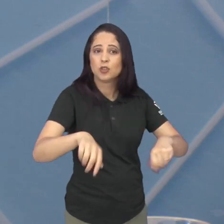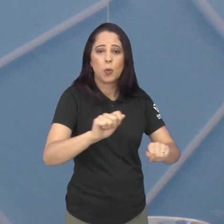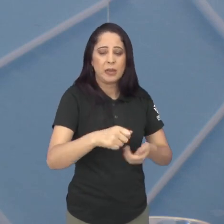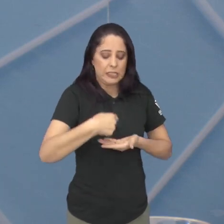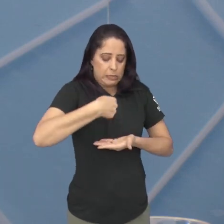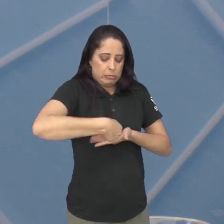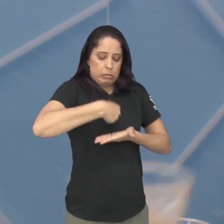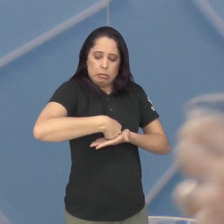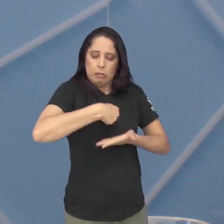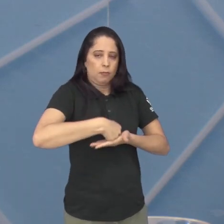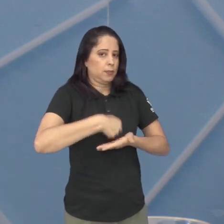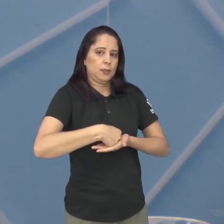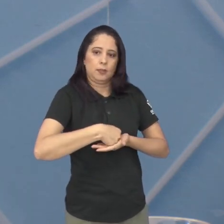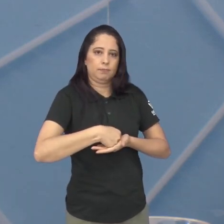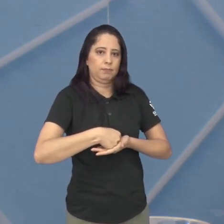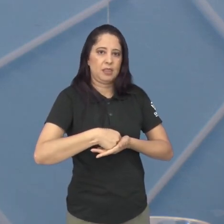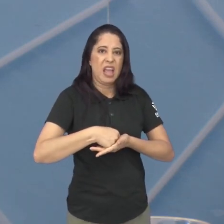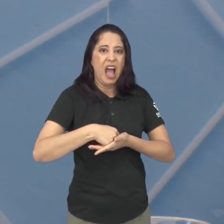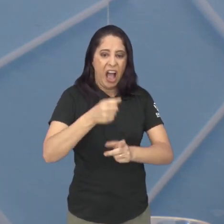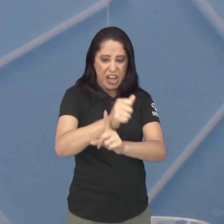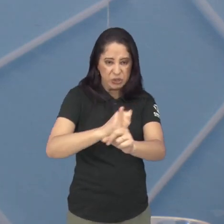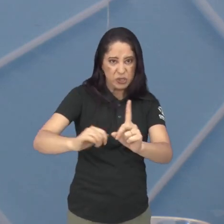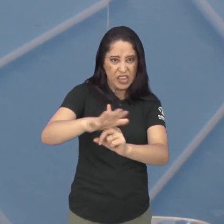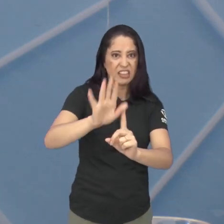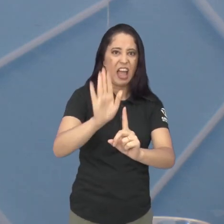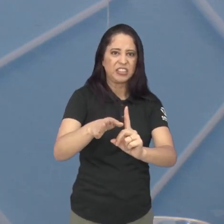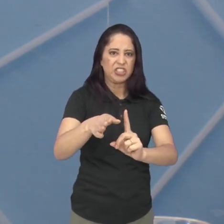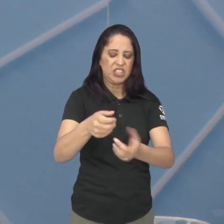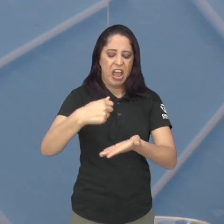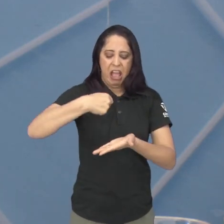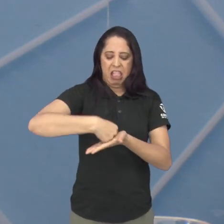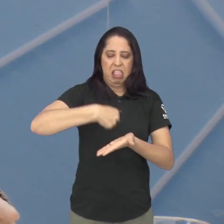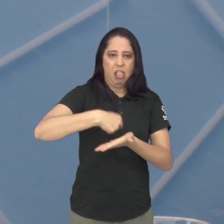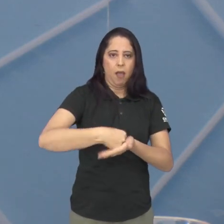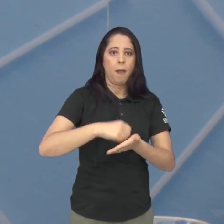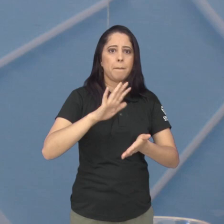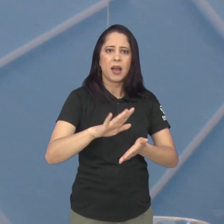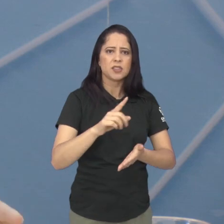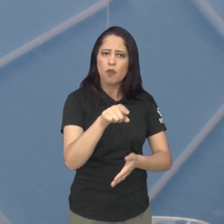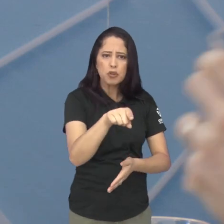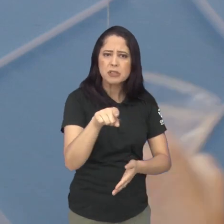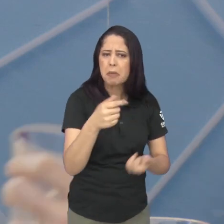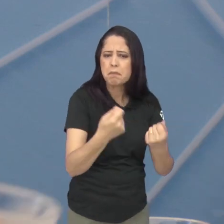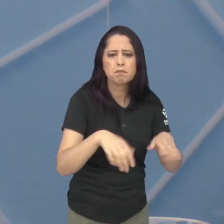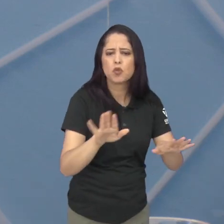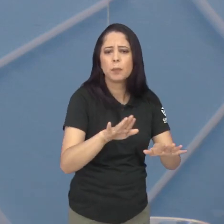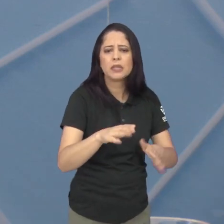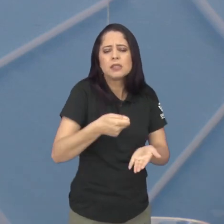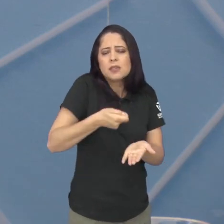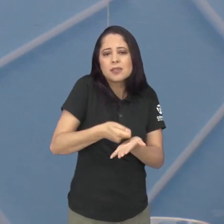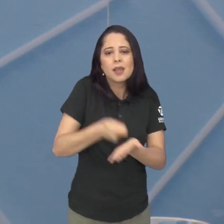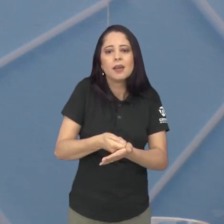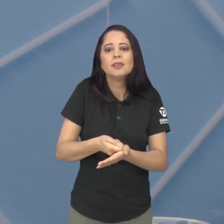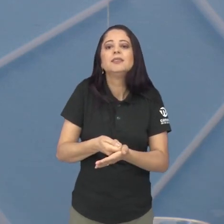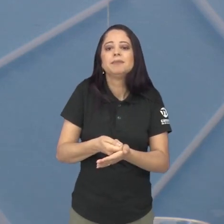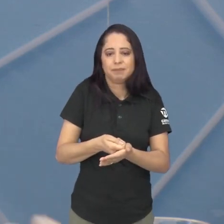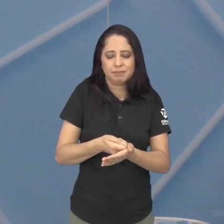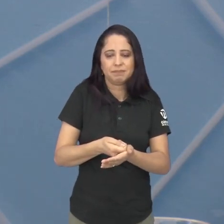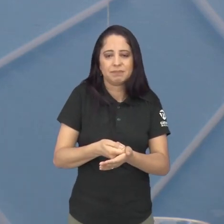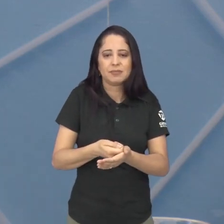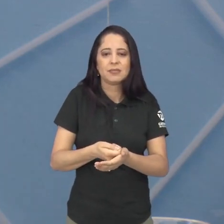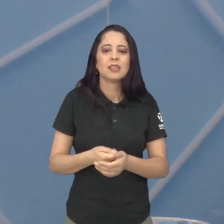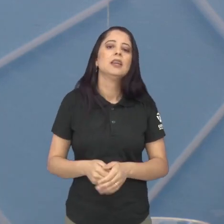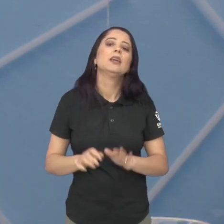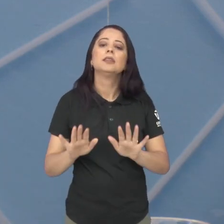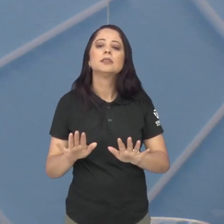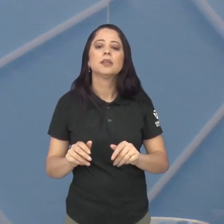numa sociedade que a gente é pura cobrança, né? Então a gente já tem que lidar com todas as cobranças, todas as demandas que a gente tem. Então vamos tentar não